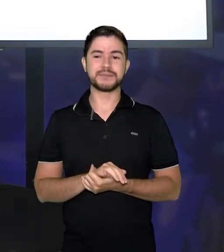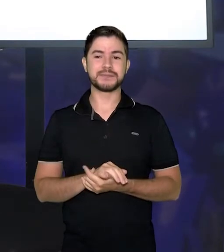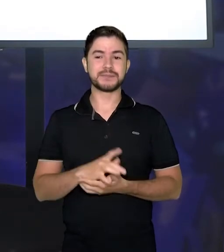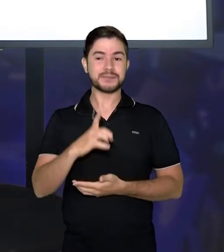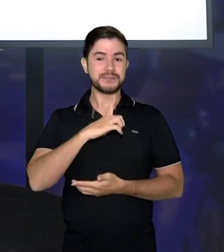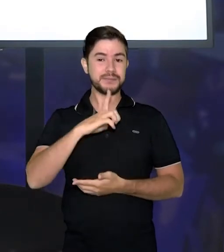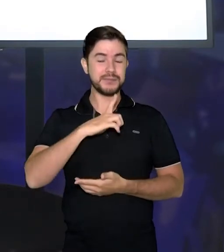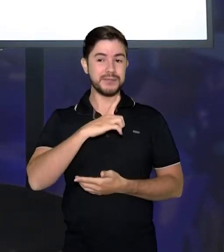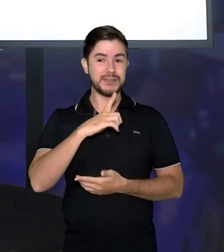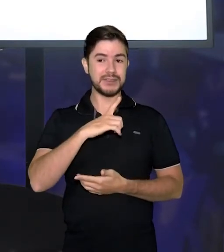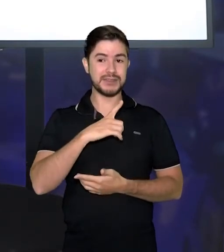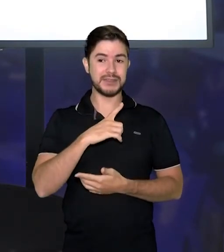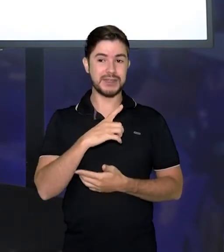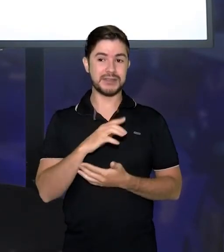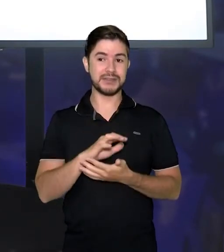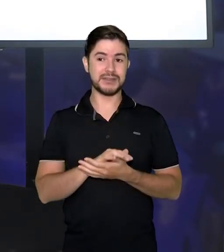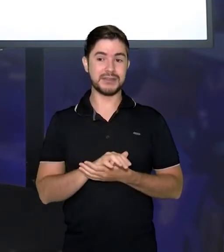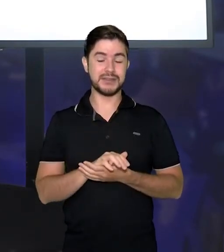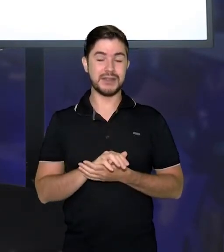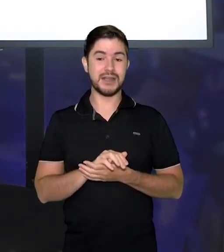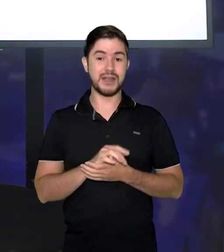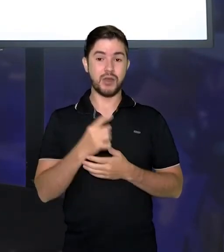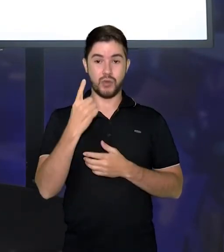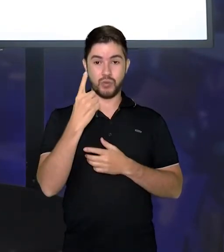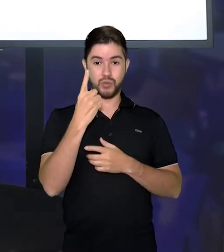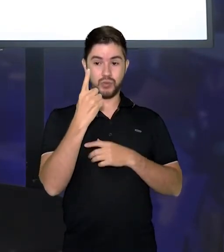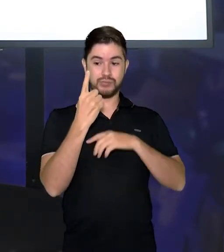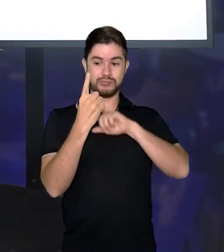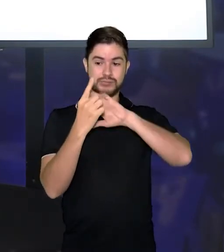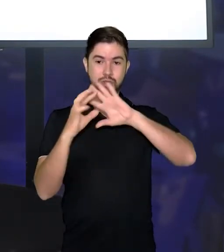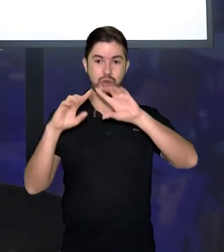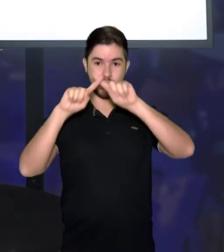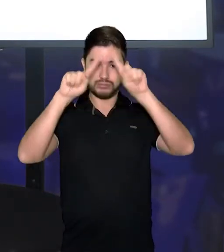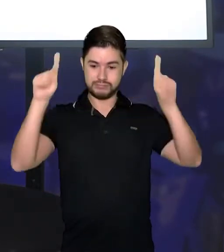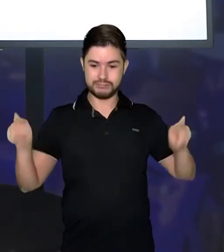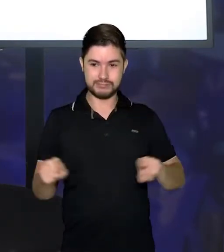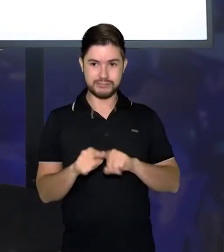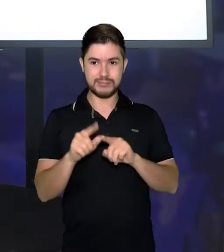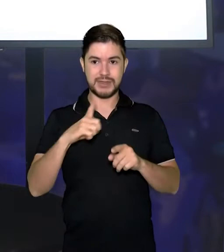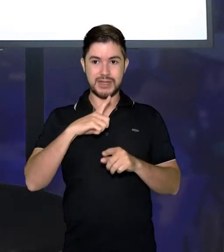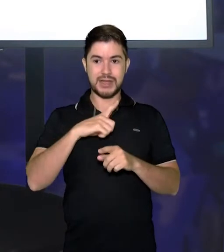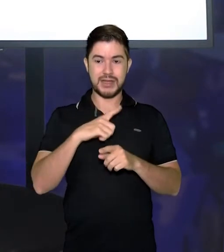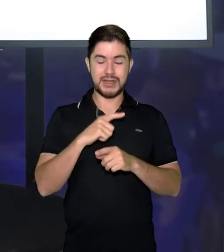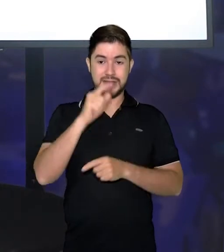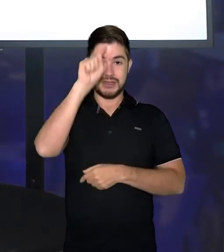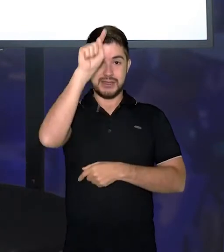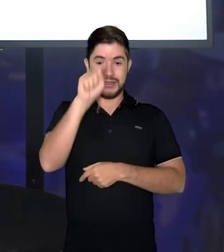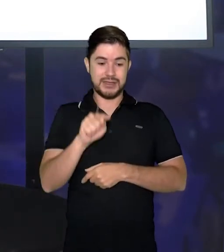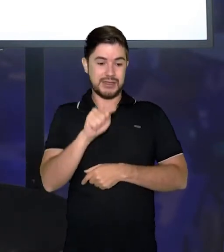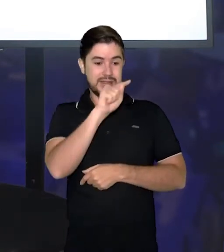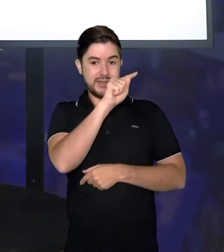aqui, ó, um inteiro, aqui eu tenho 25 com 25. 75